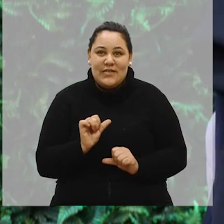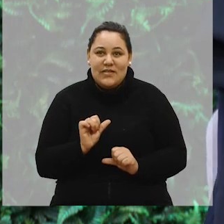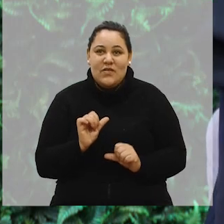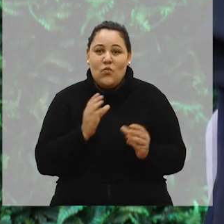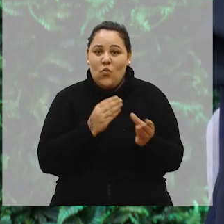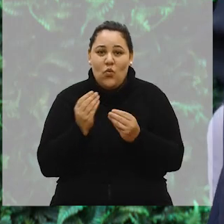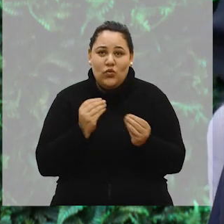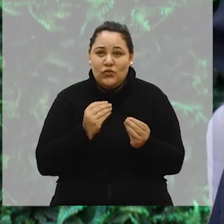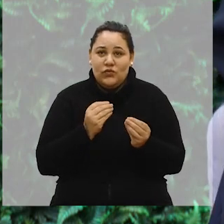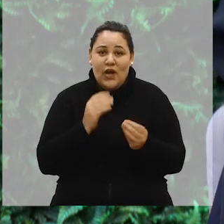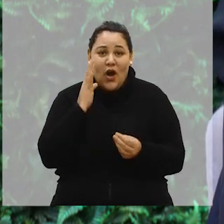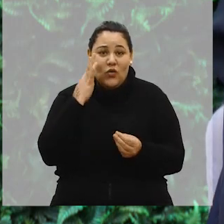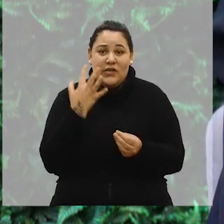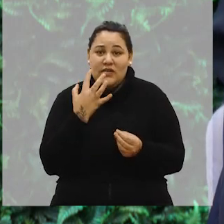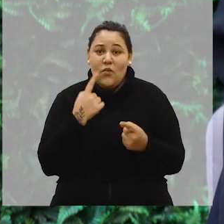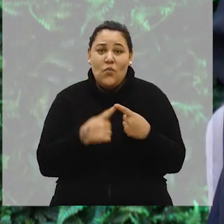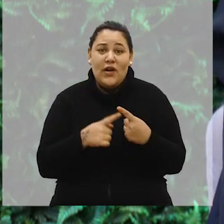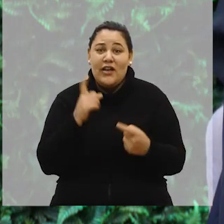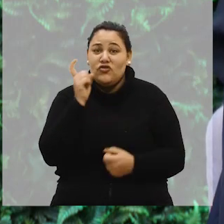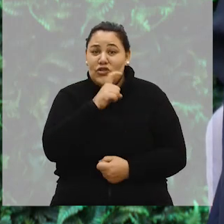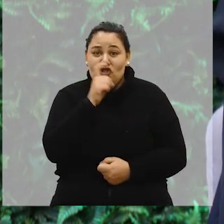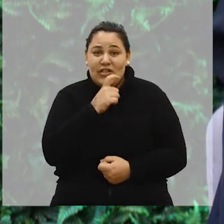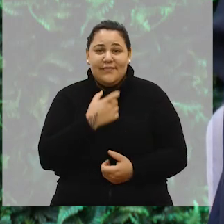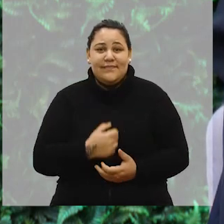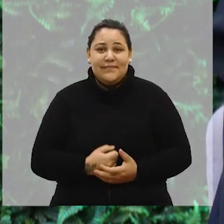em função de mentiras.